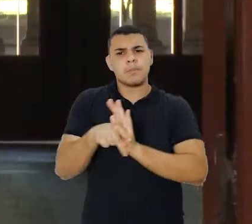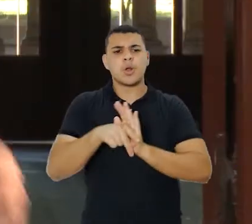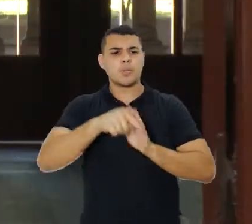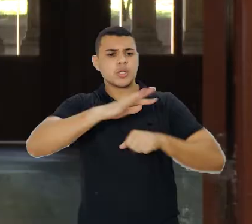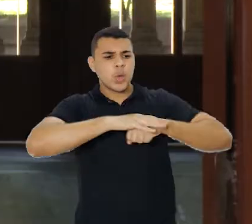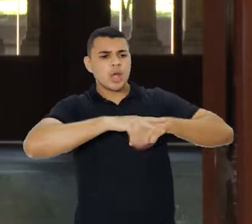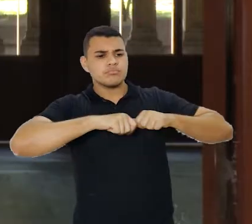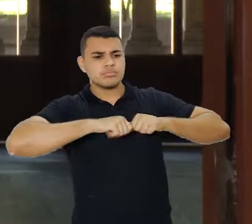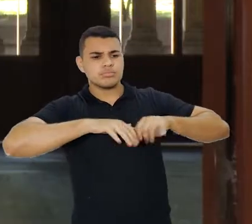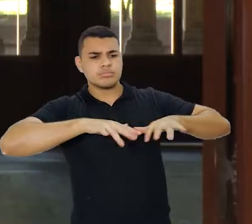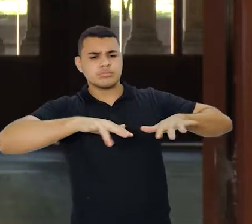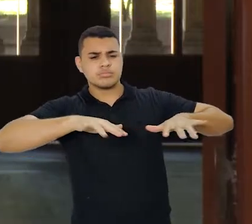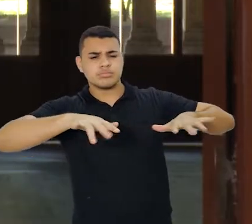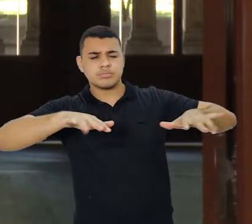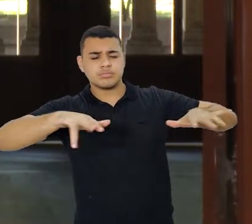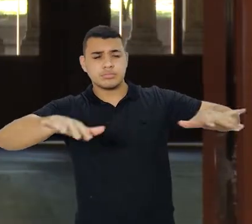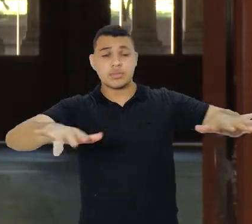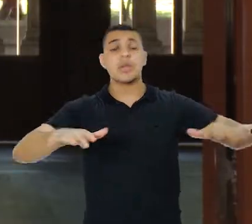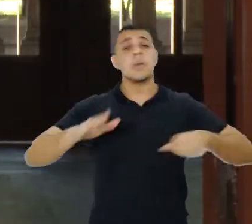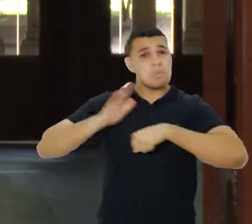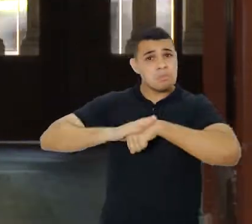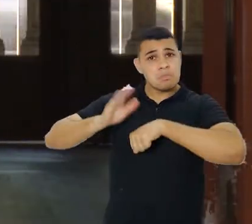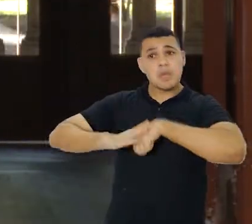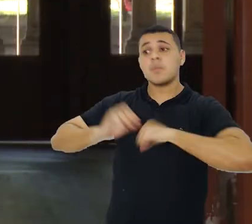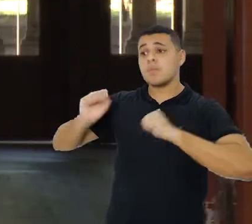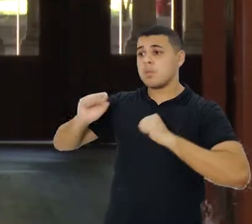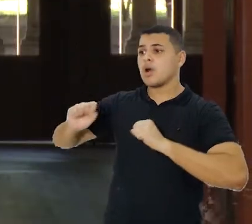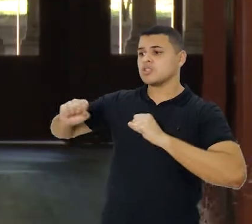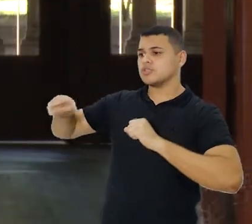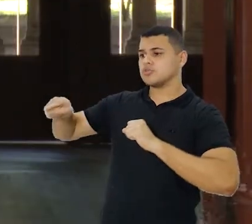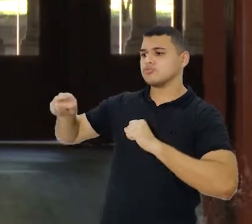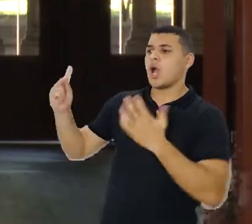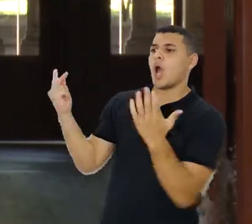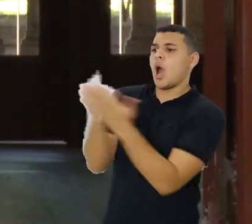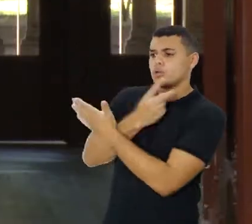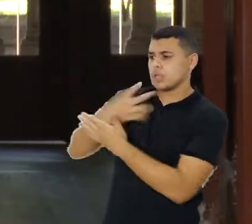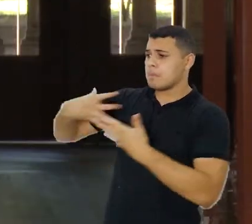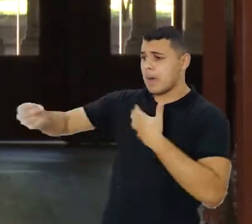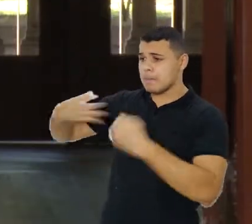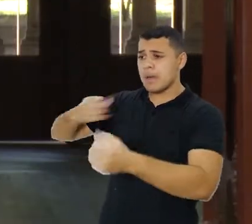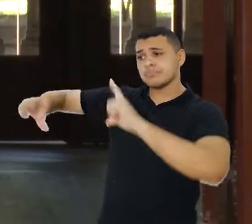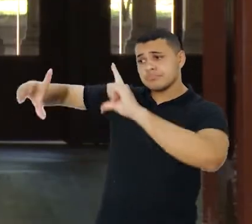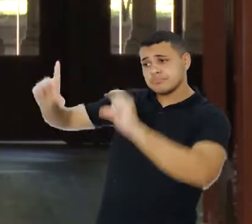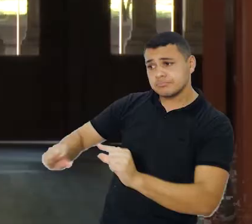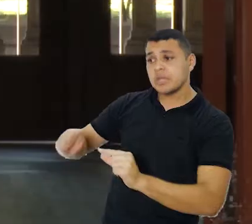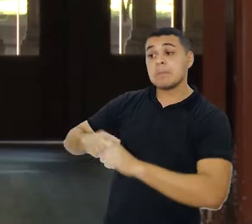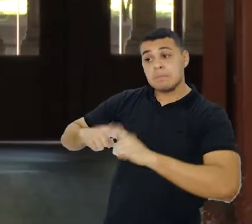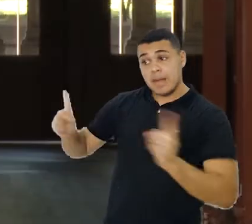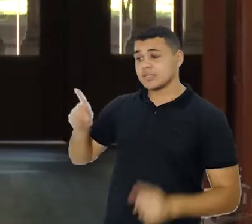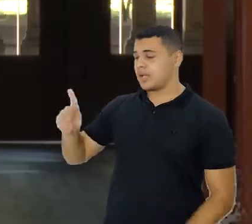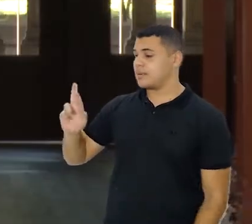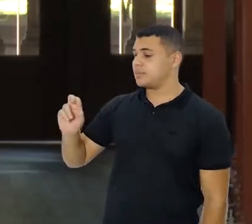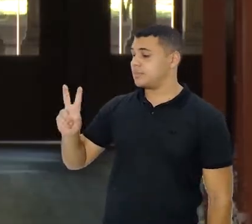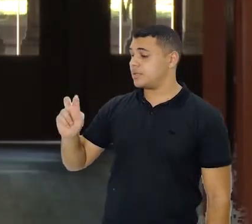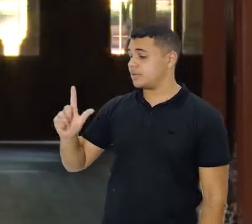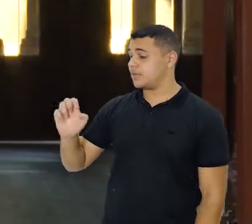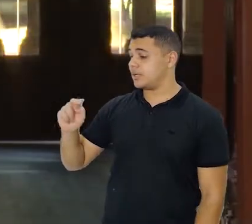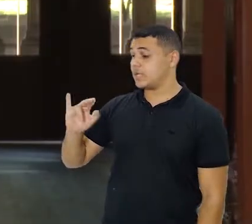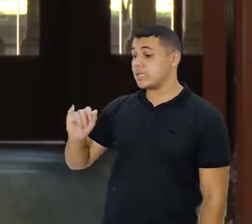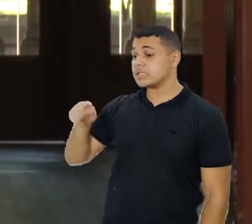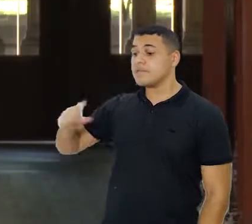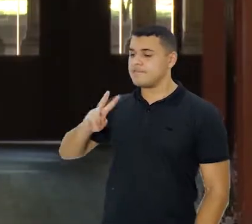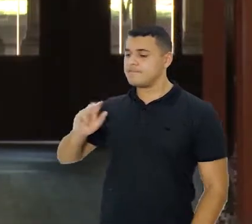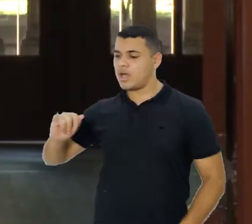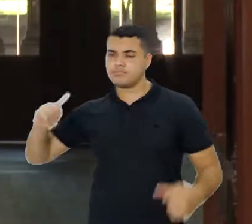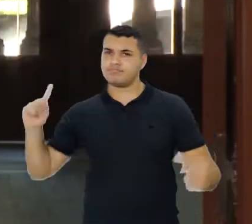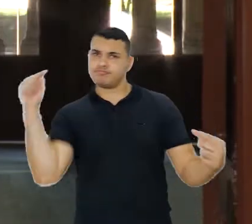desse evento, né, mesmo em situações em que a incidência é baixa, né, a prevalência vai tender, né, a